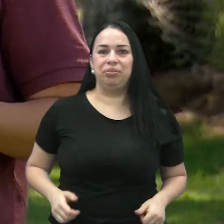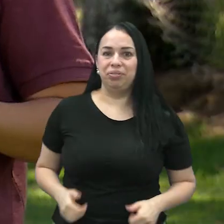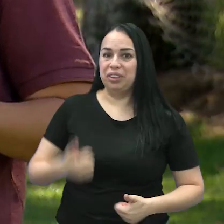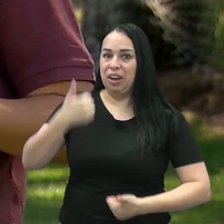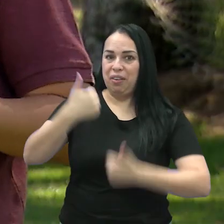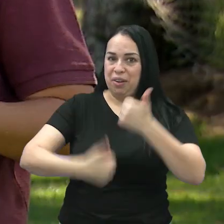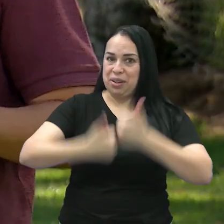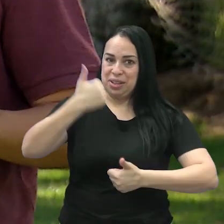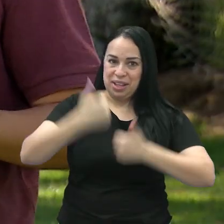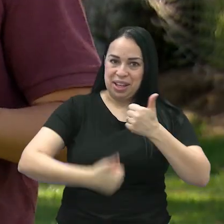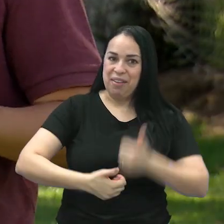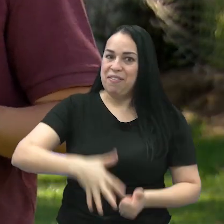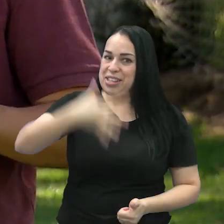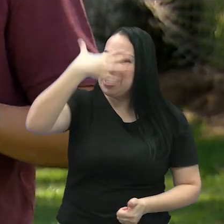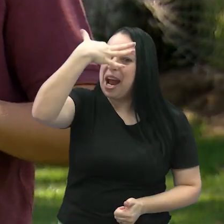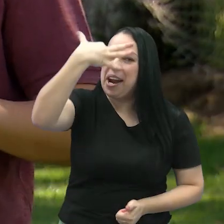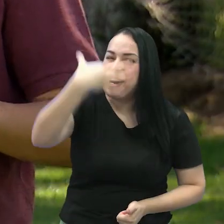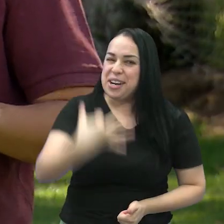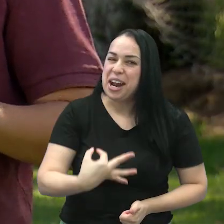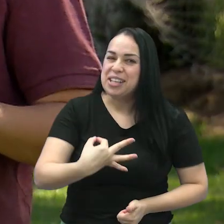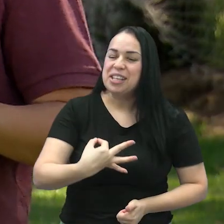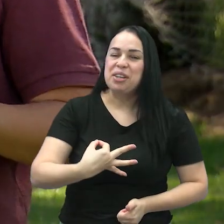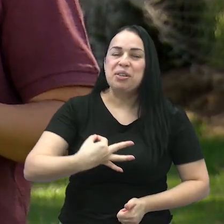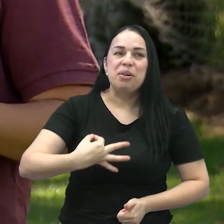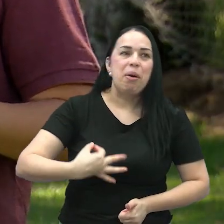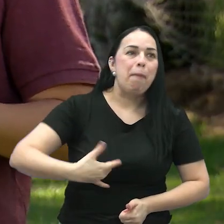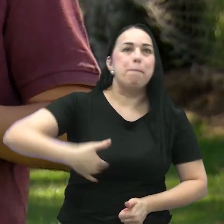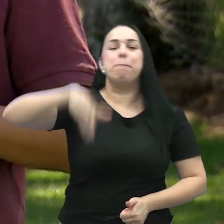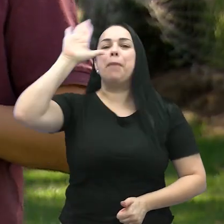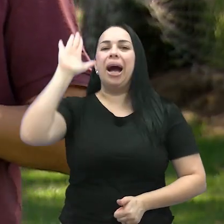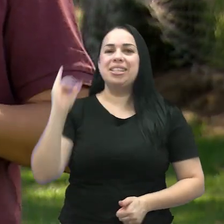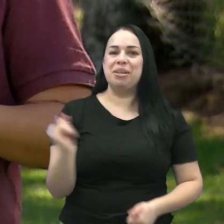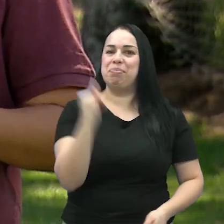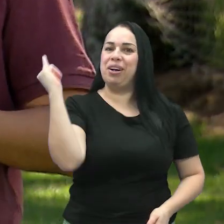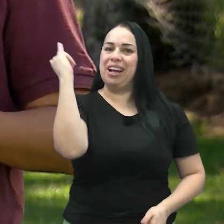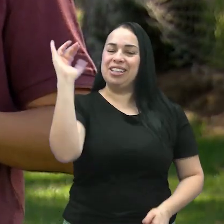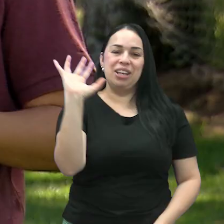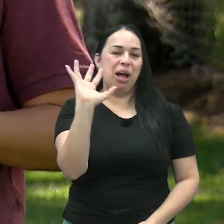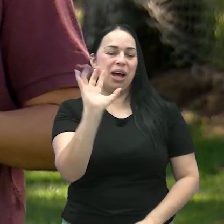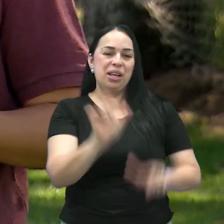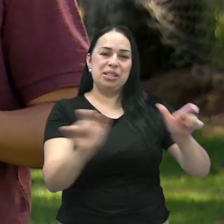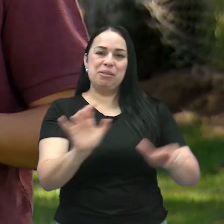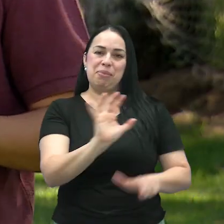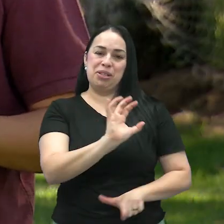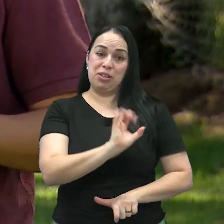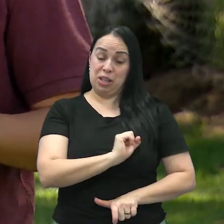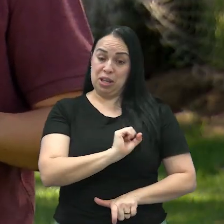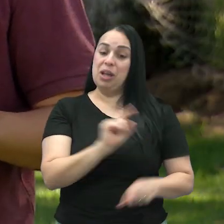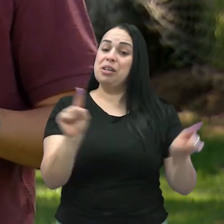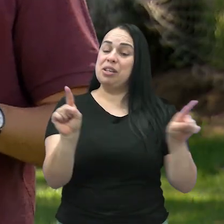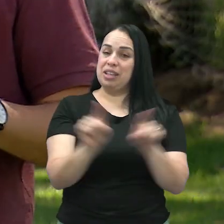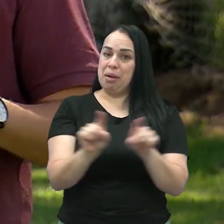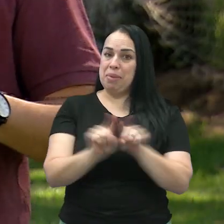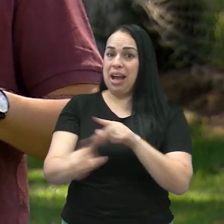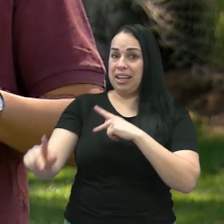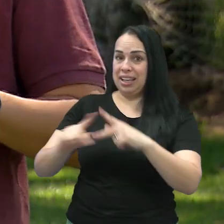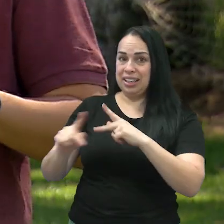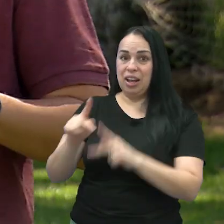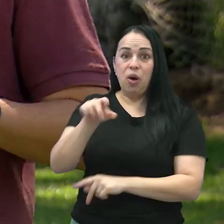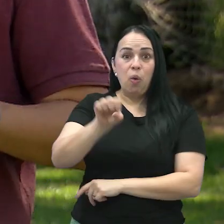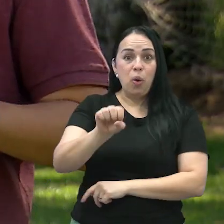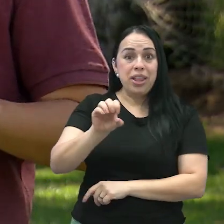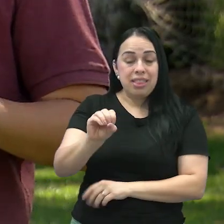O futebol é, sem dúvida, uma das maiores paixões dos brasileiros e aqui em São José isso não é diferente. São mais